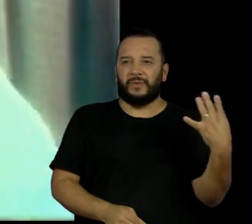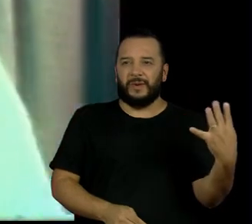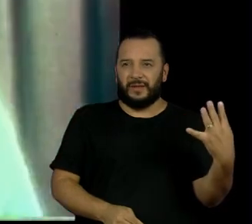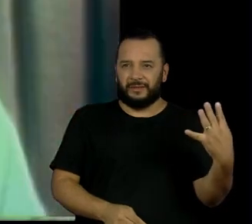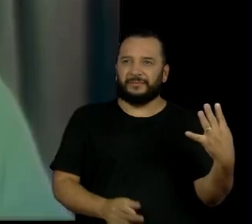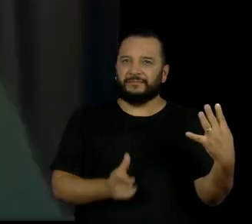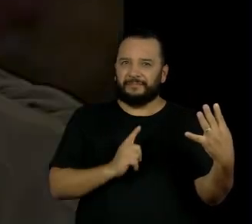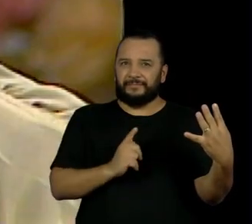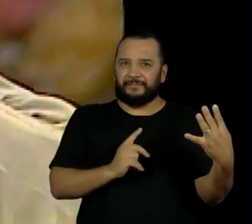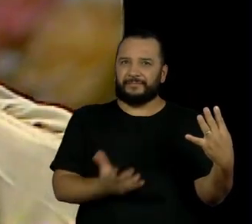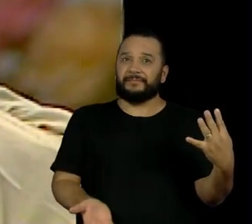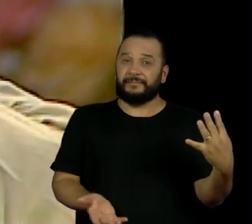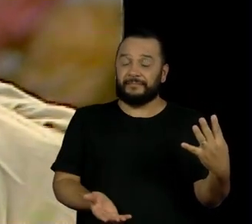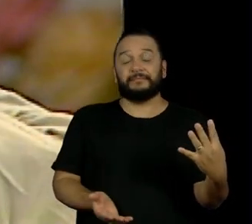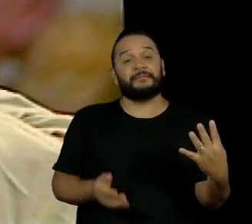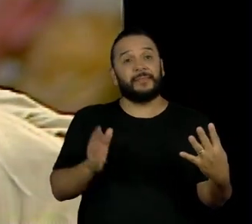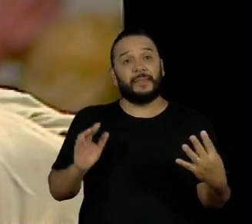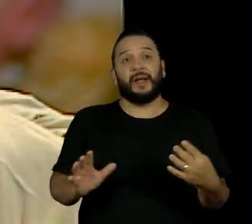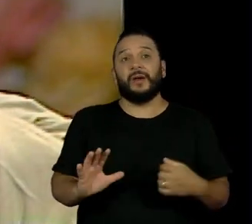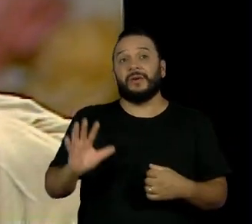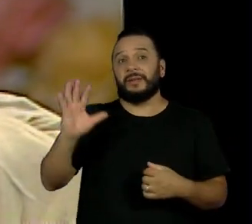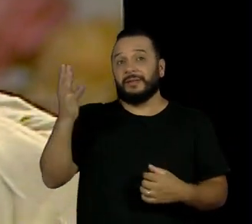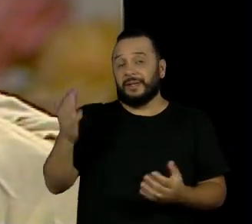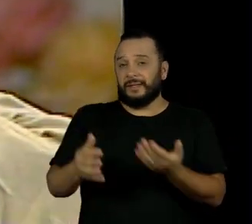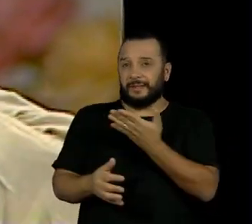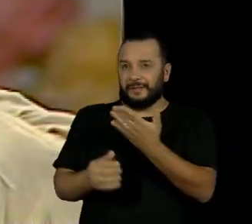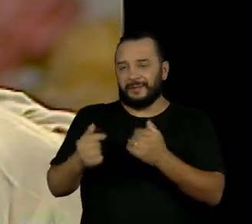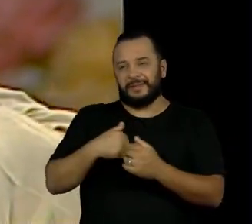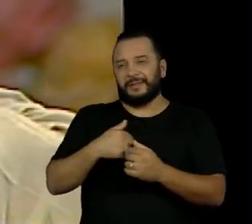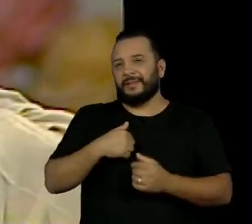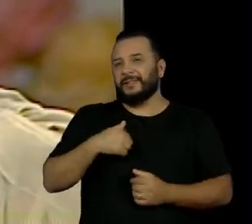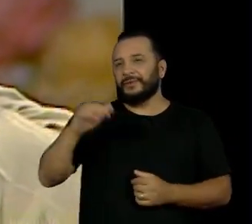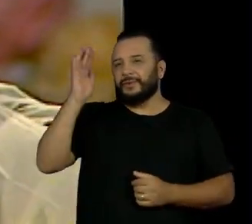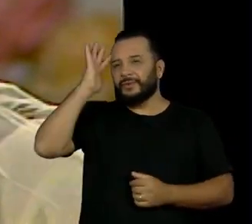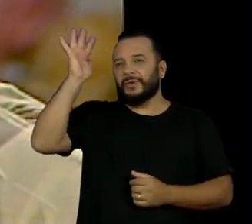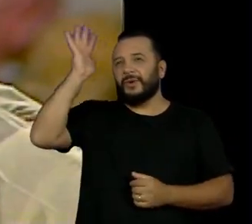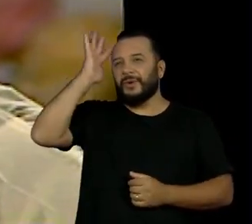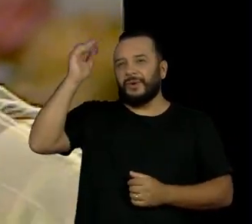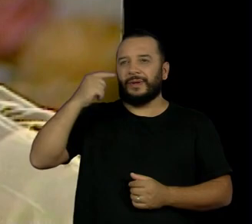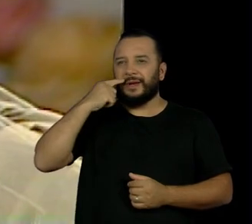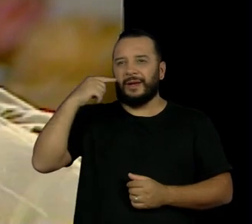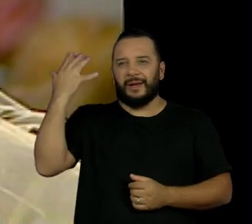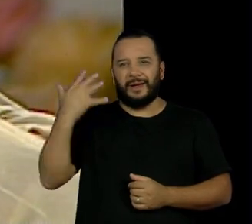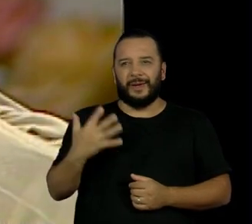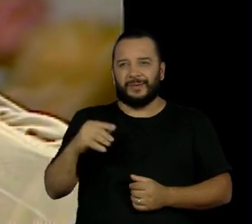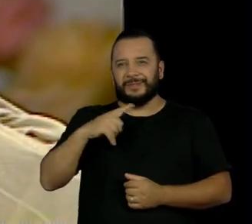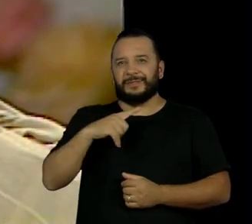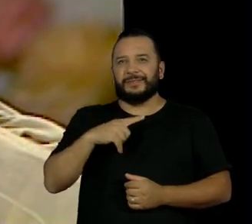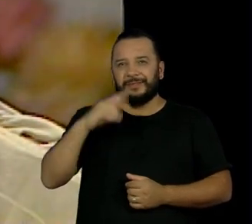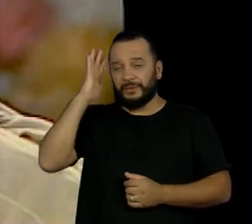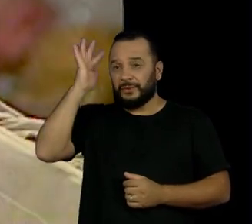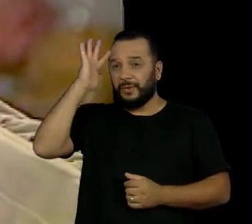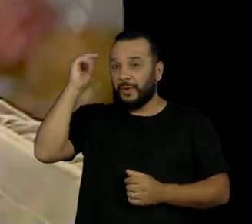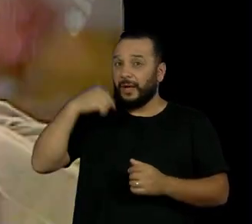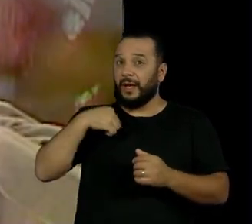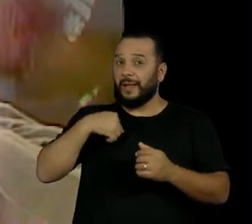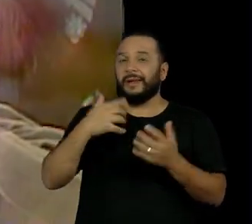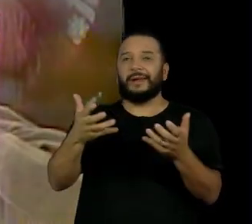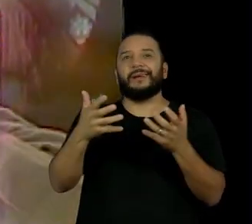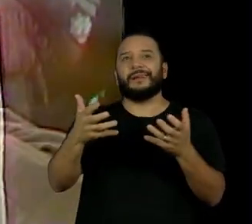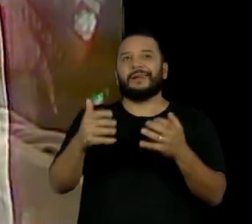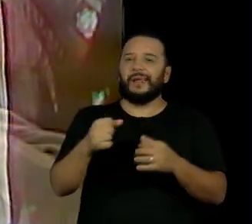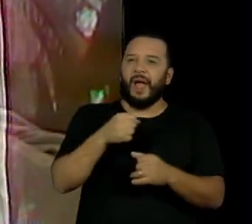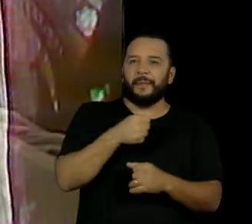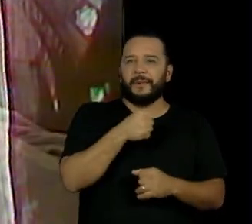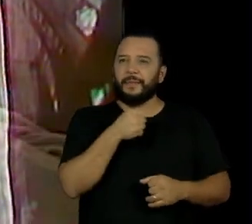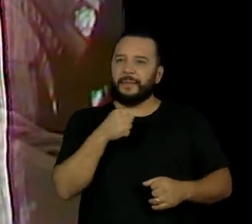no meu chapéu Mas acontece que Elsa tinha um sonho e desde criança se imaginava como cantora e foi